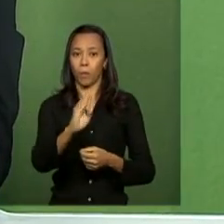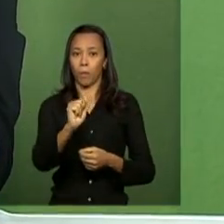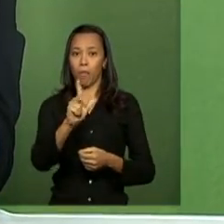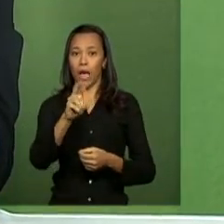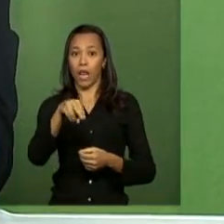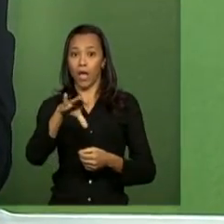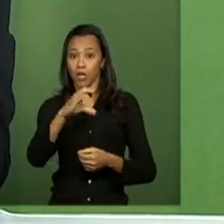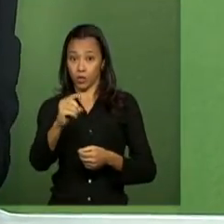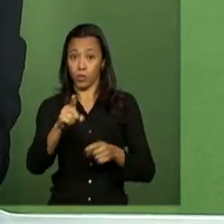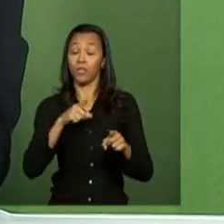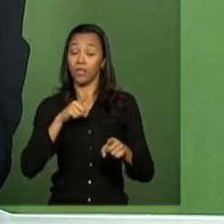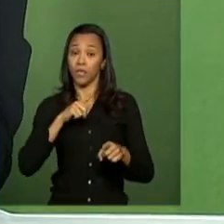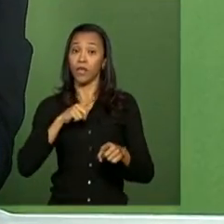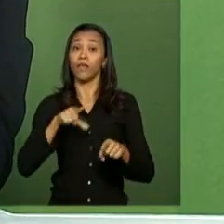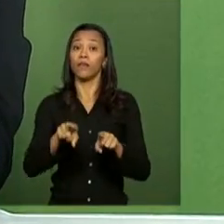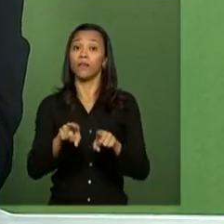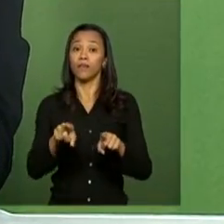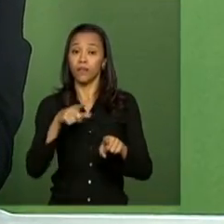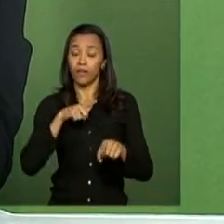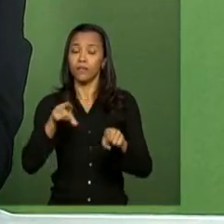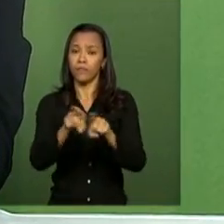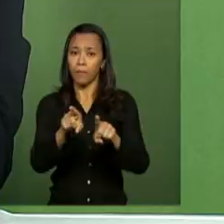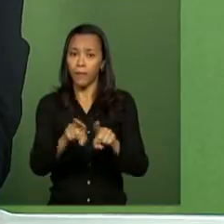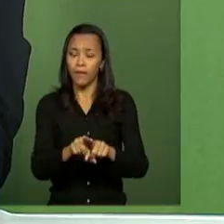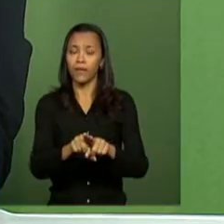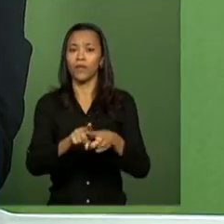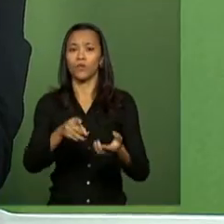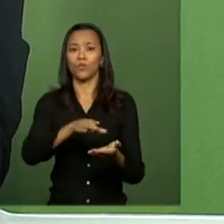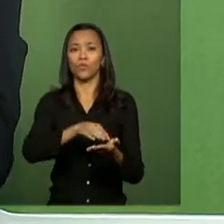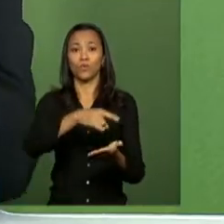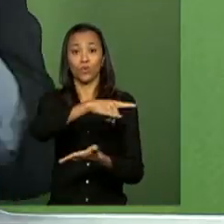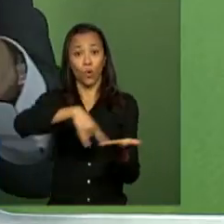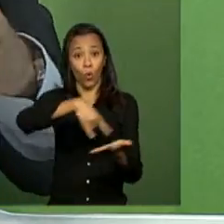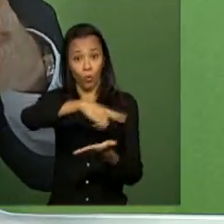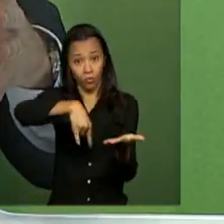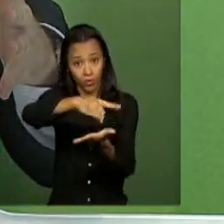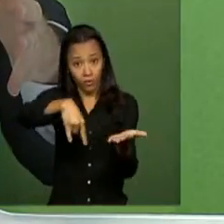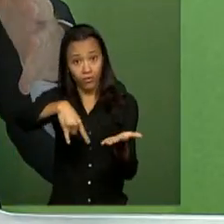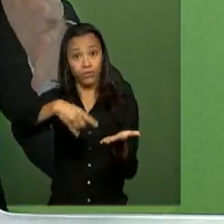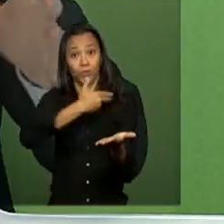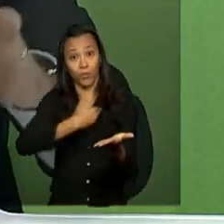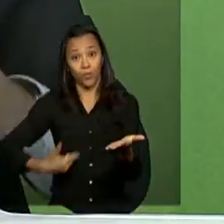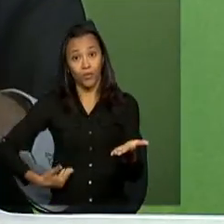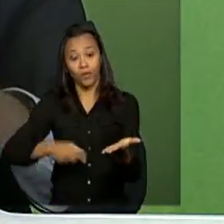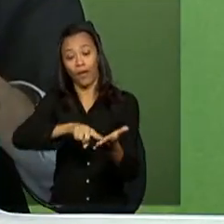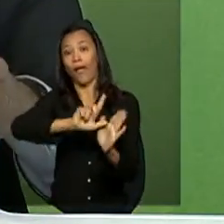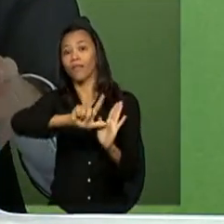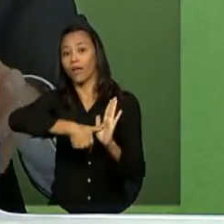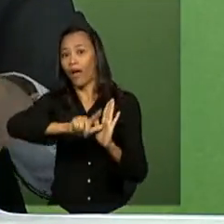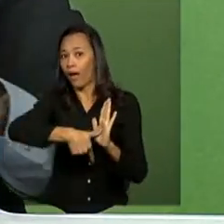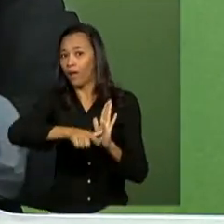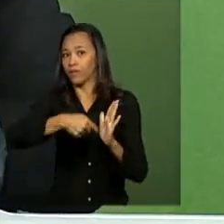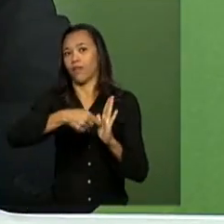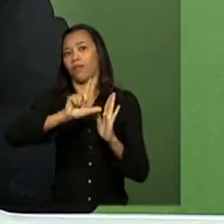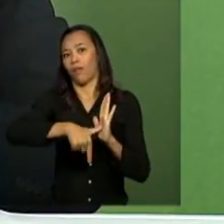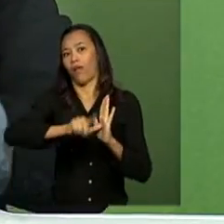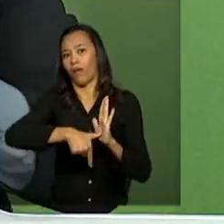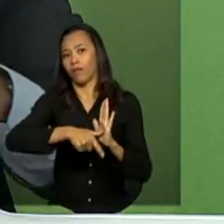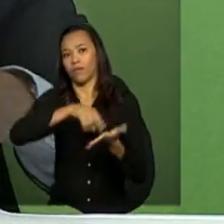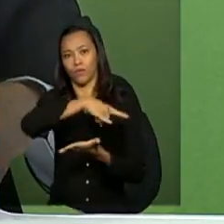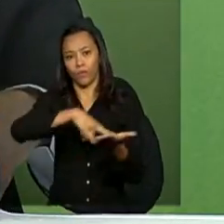obrigação acessória então é um ano dois anos três a e começa a acumular os custos das obrigações